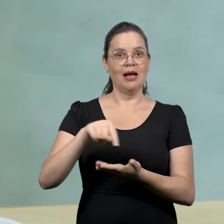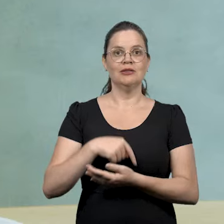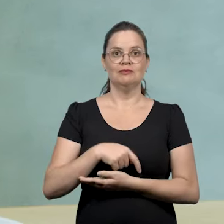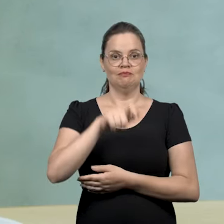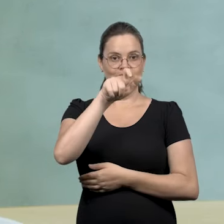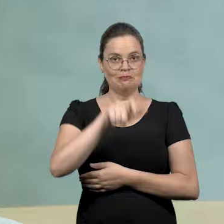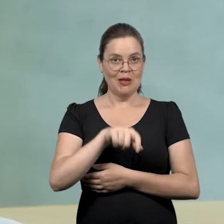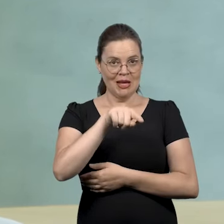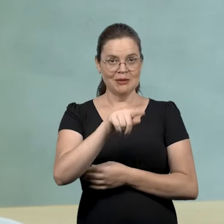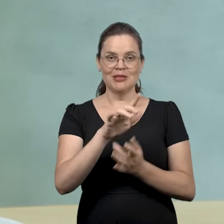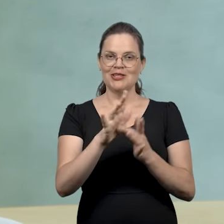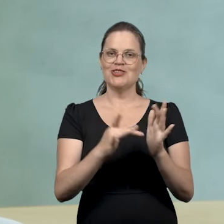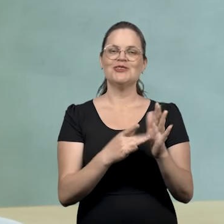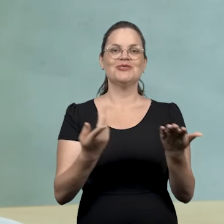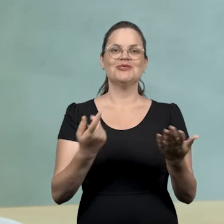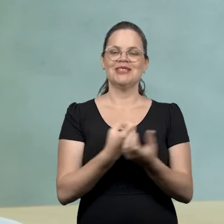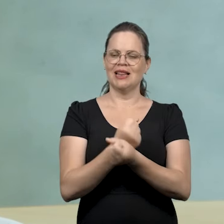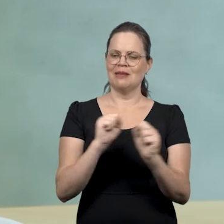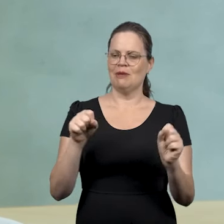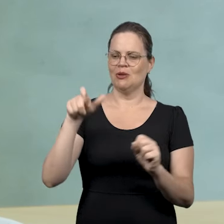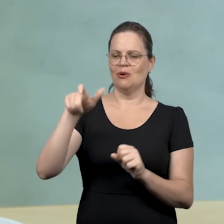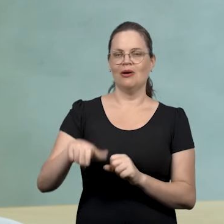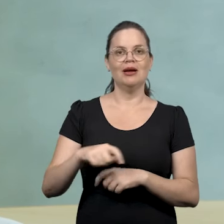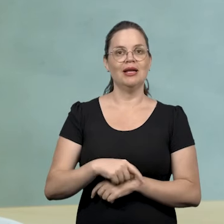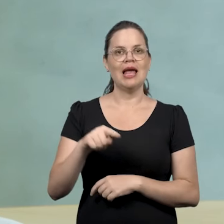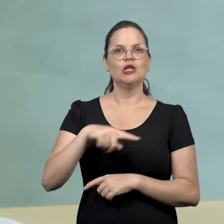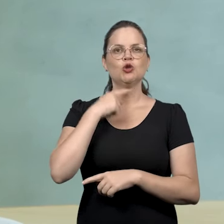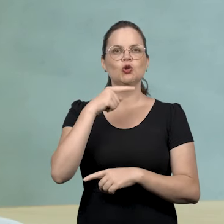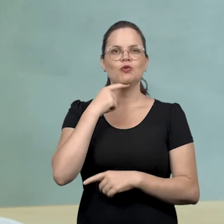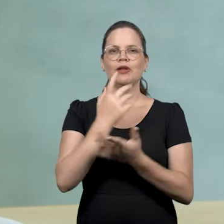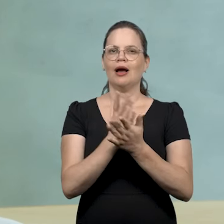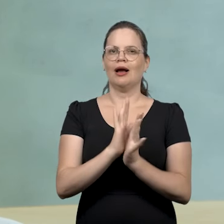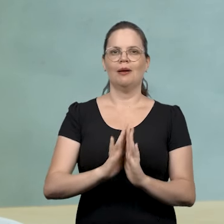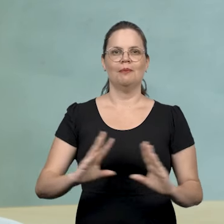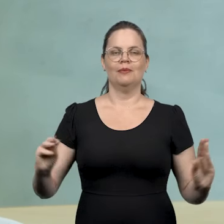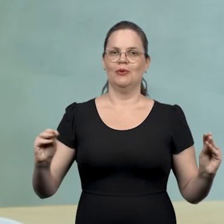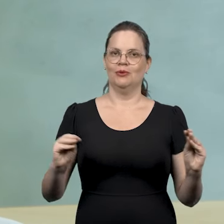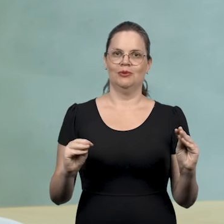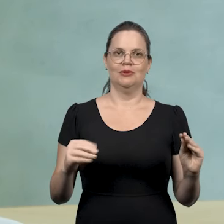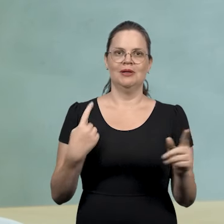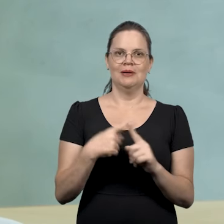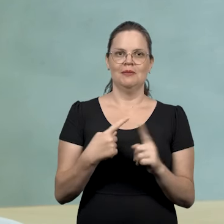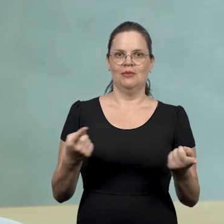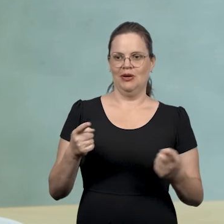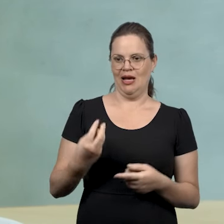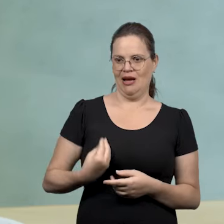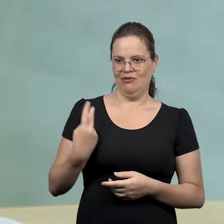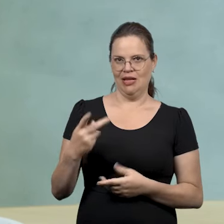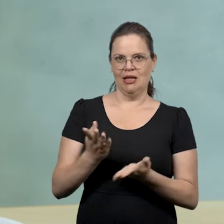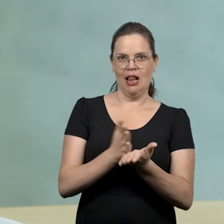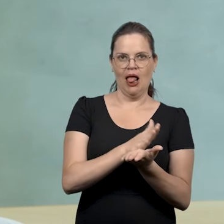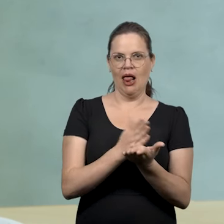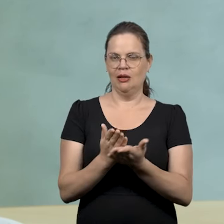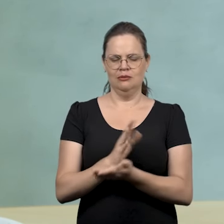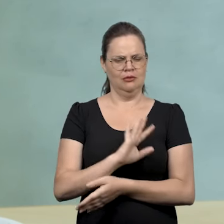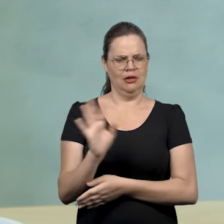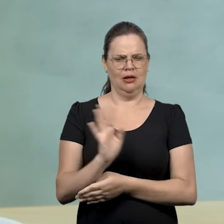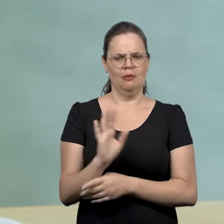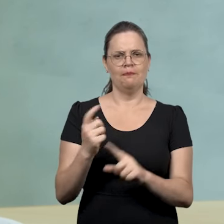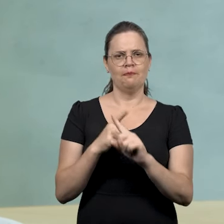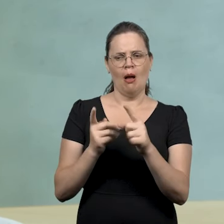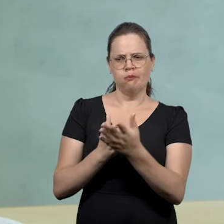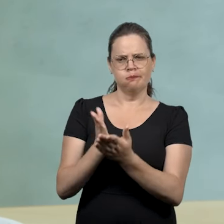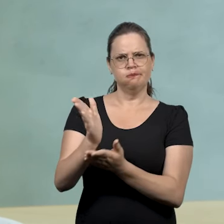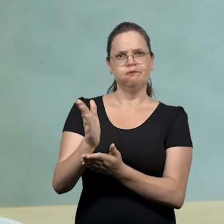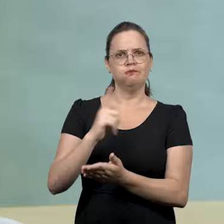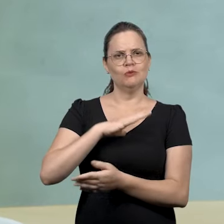as dúvidas e da possibilidade de inconstância. A Bíblia não fala de inconstância aqui da vida de Tomé, mas esse encontro, nós não